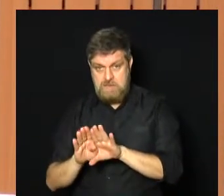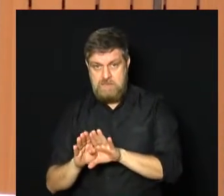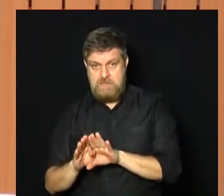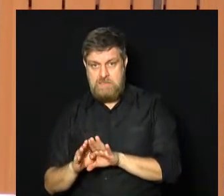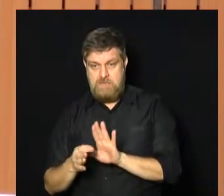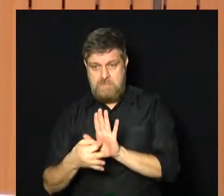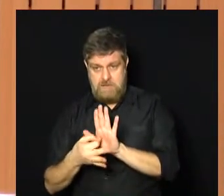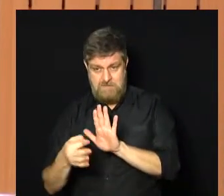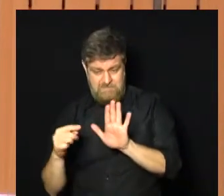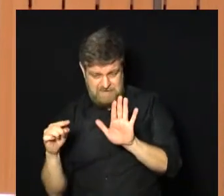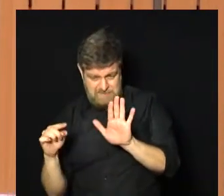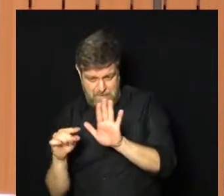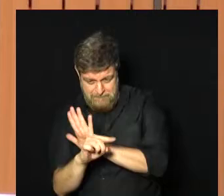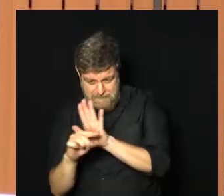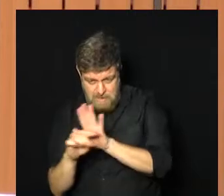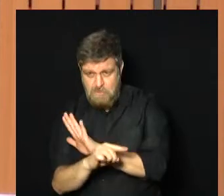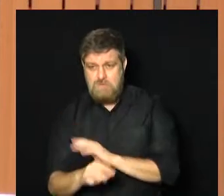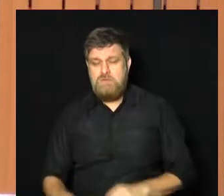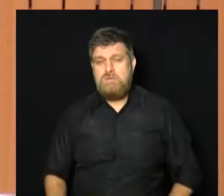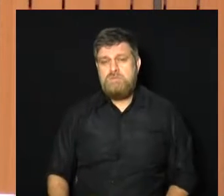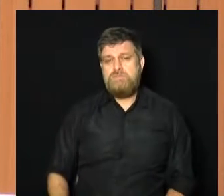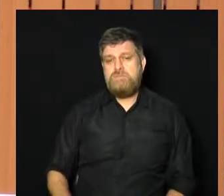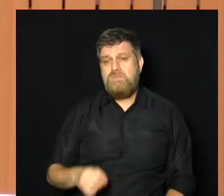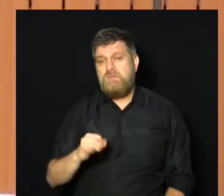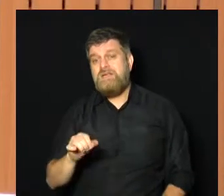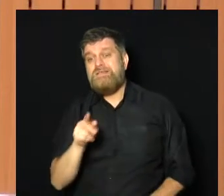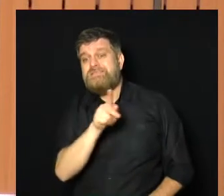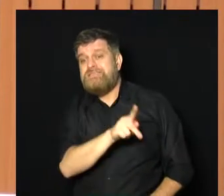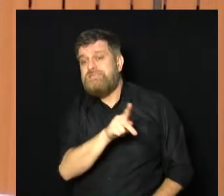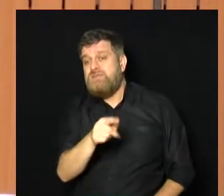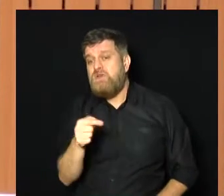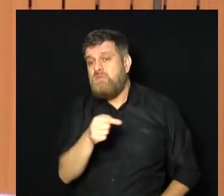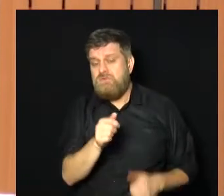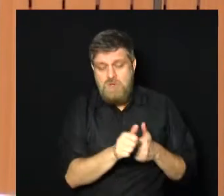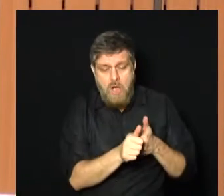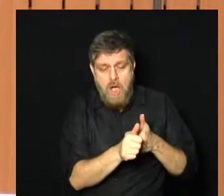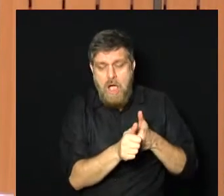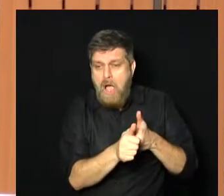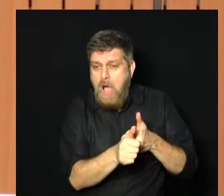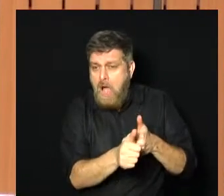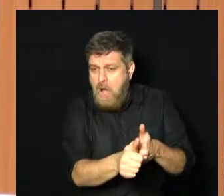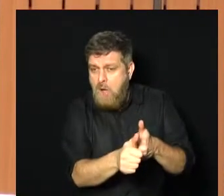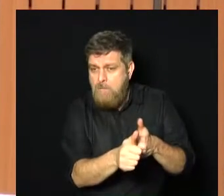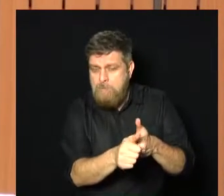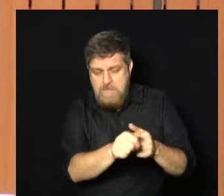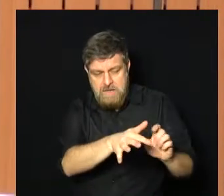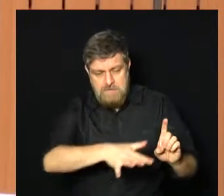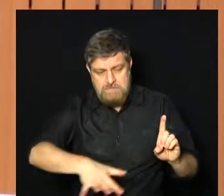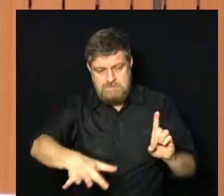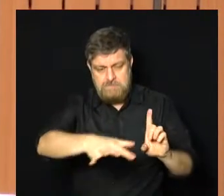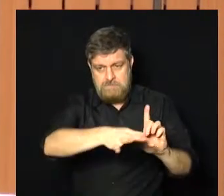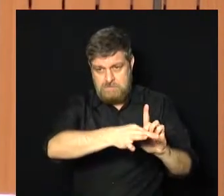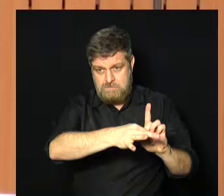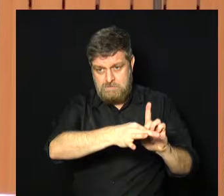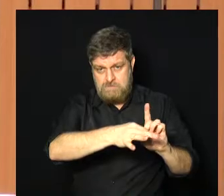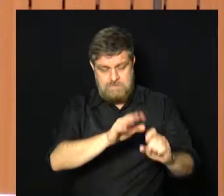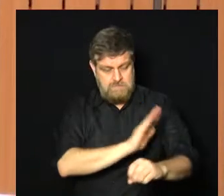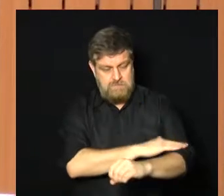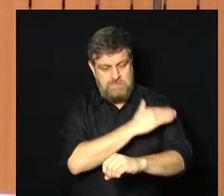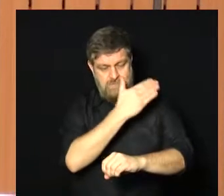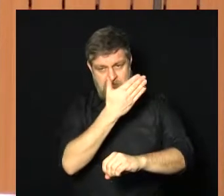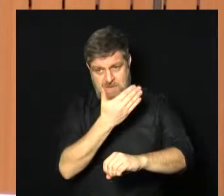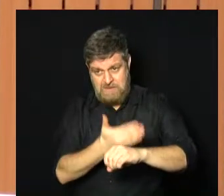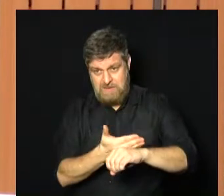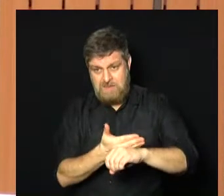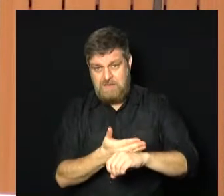faz uma pergunta, na verdade. Se o professor só acompanha a turma de integral em apenas meio